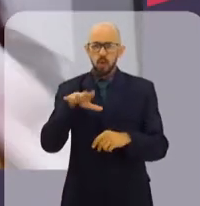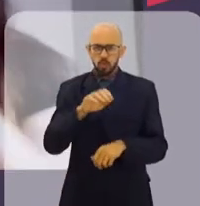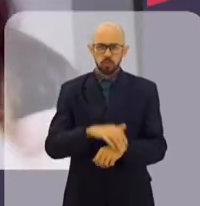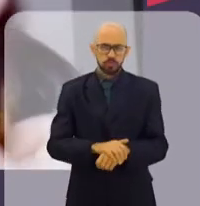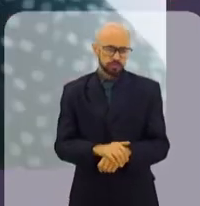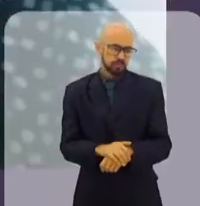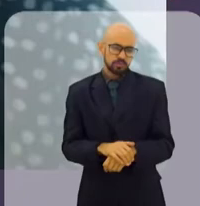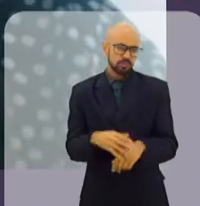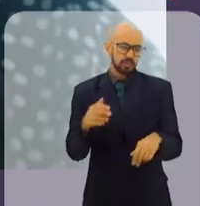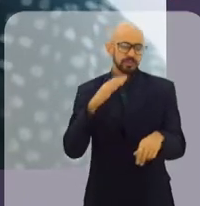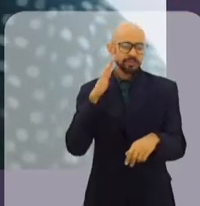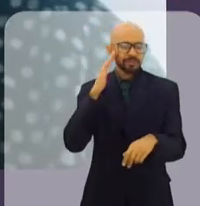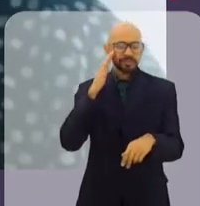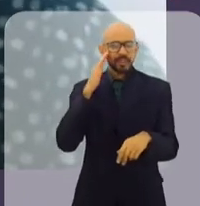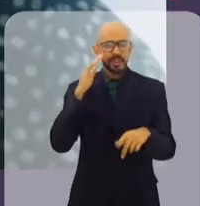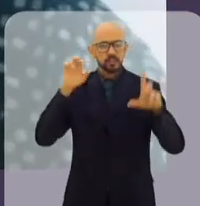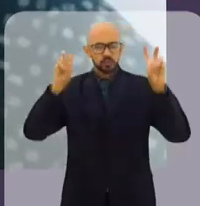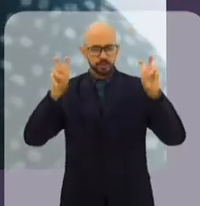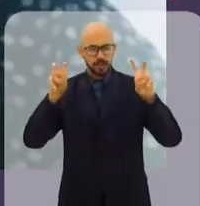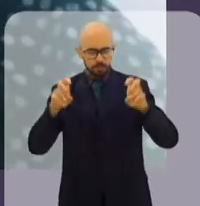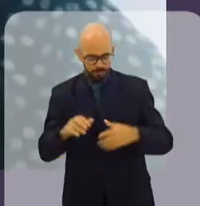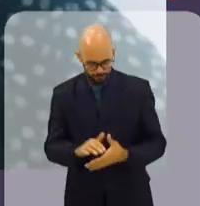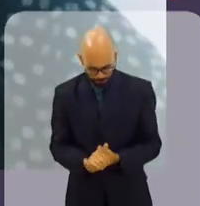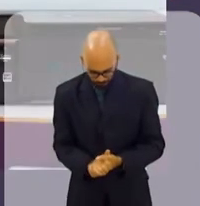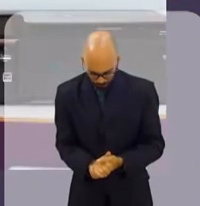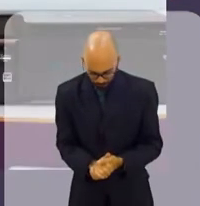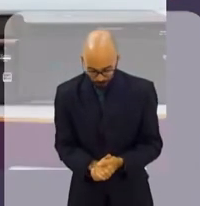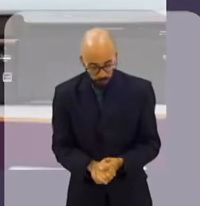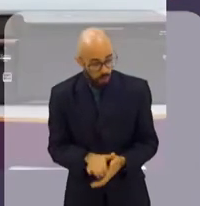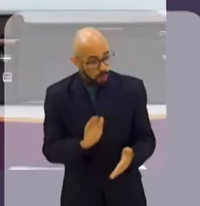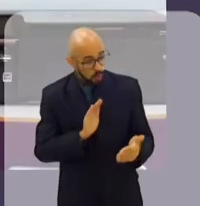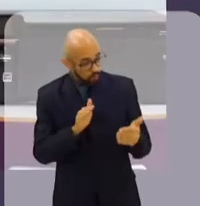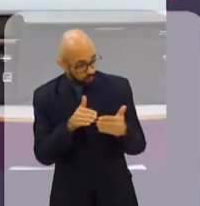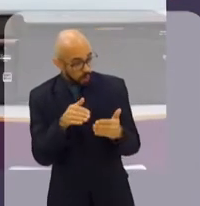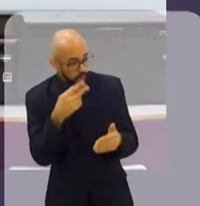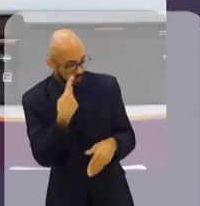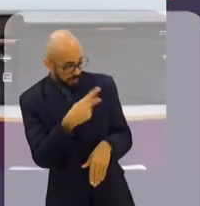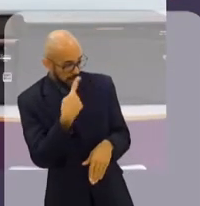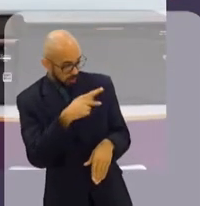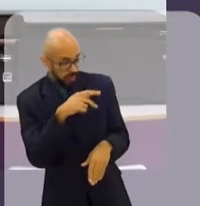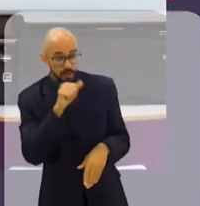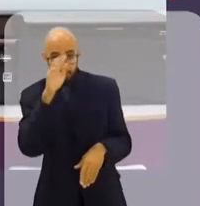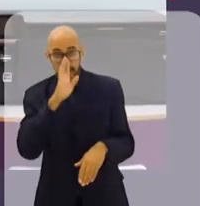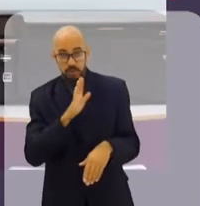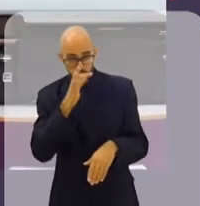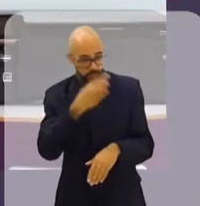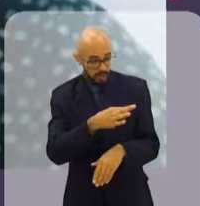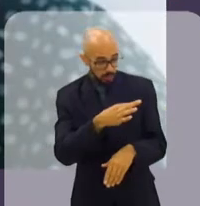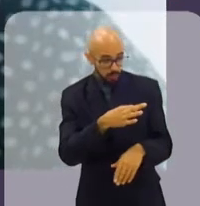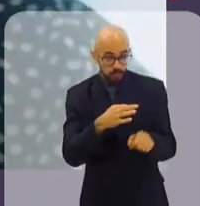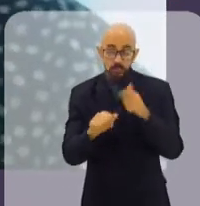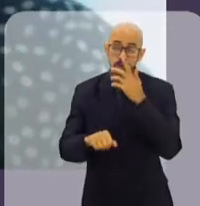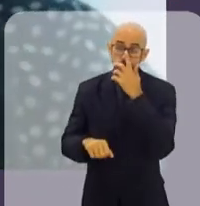esteja interessada no tema, no assunto. E o foco de vocês é em artistas brasileiros?